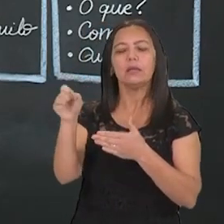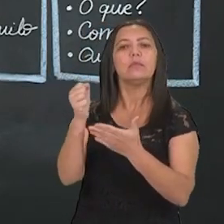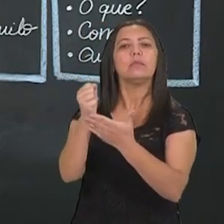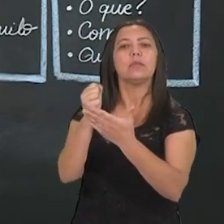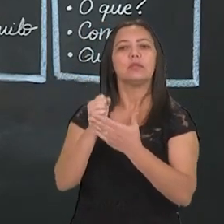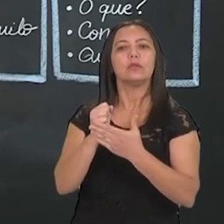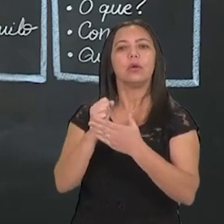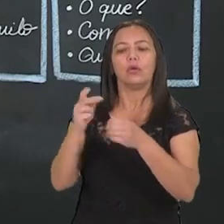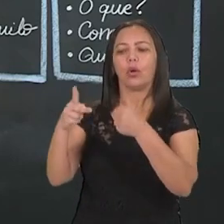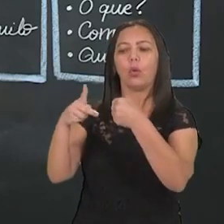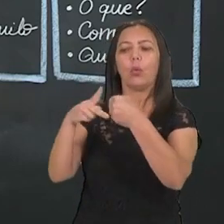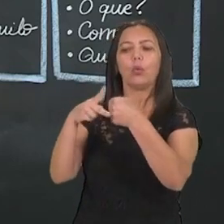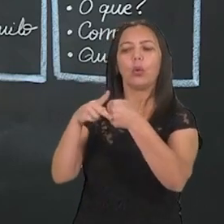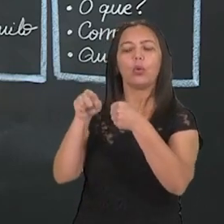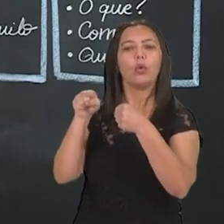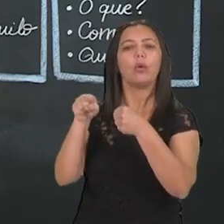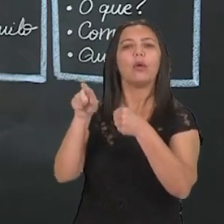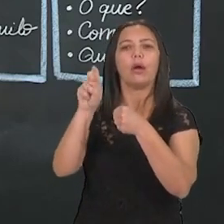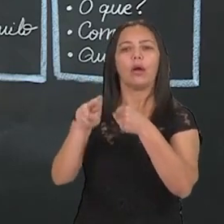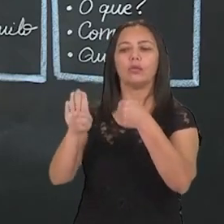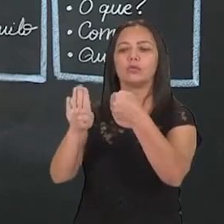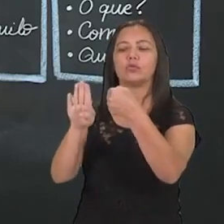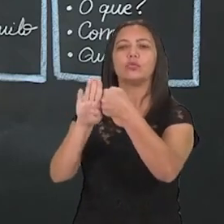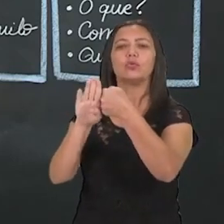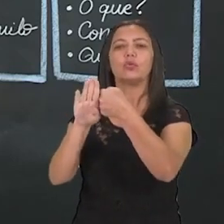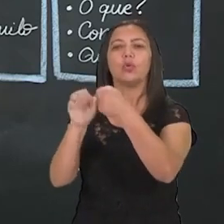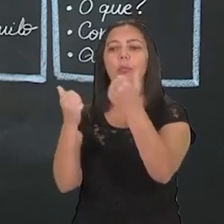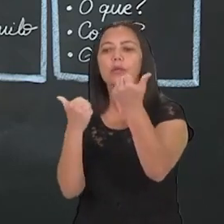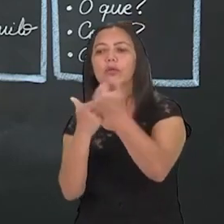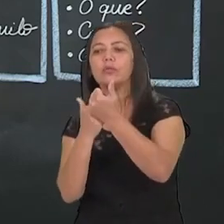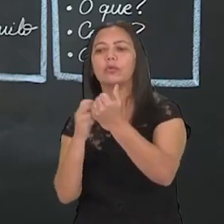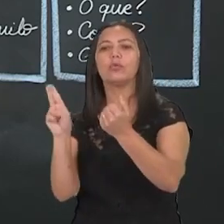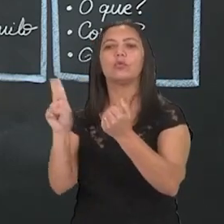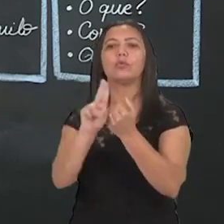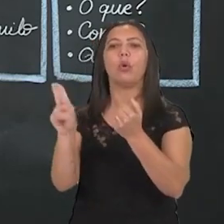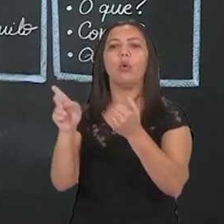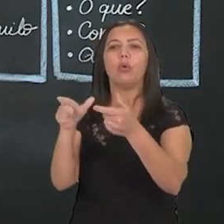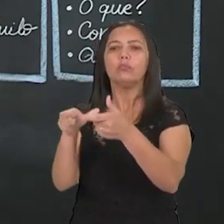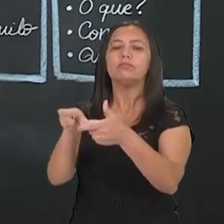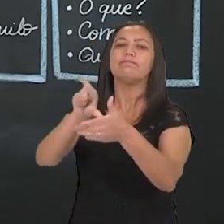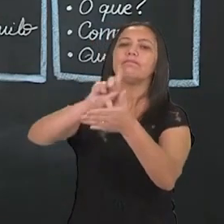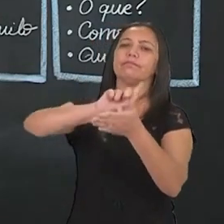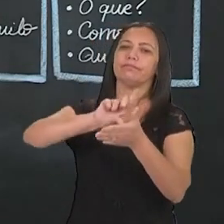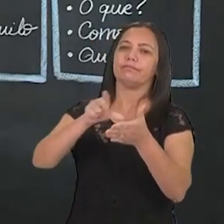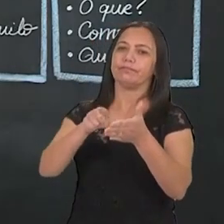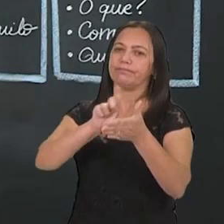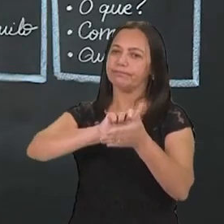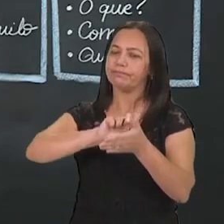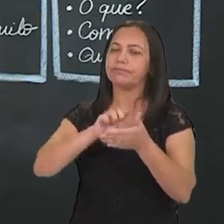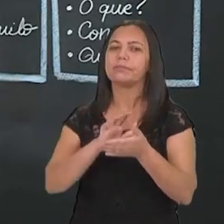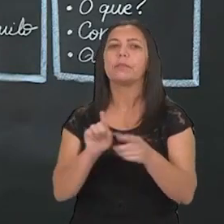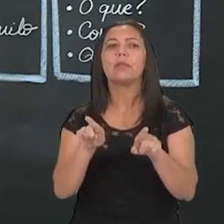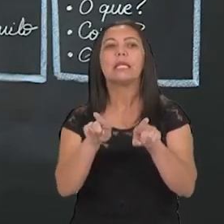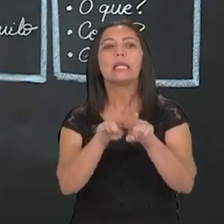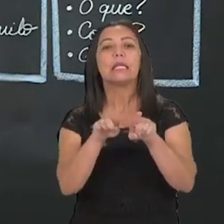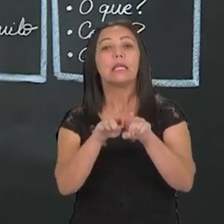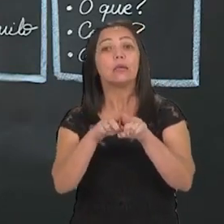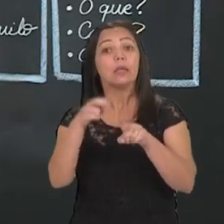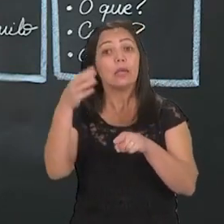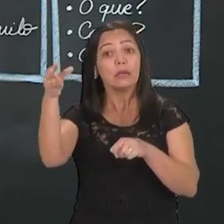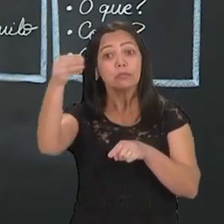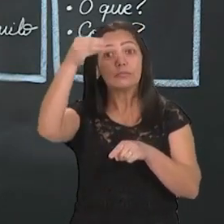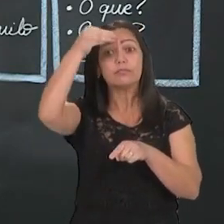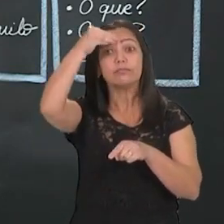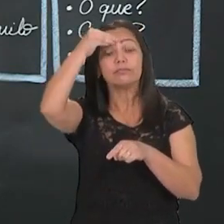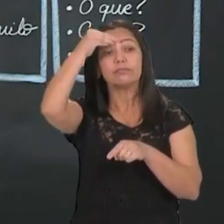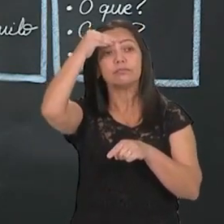desse pronome aí foi uma função substantiva, ele substituiu o nome que veio antes. Então, logo de cara, a gente tem que fixar essas